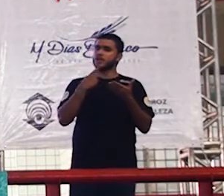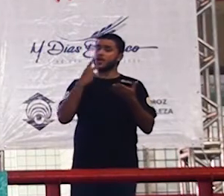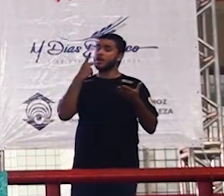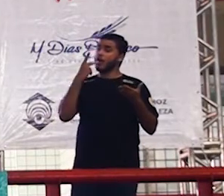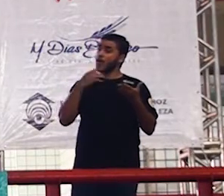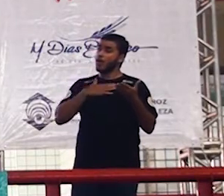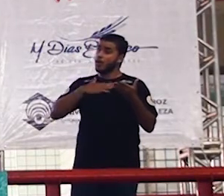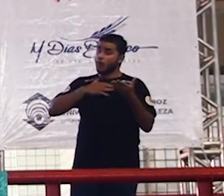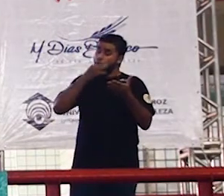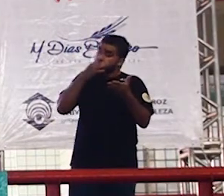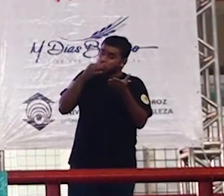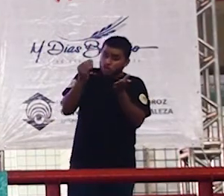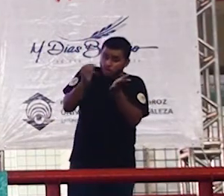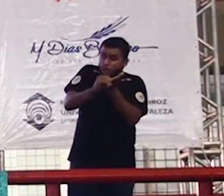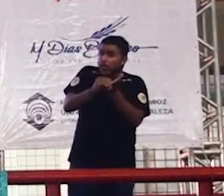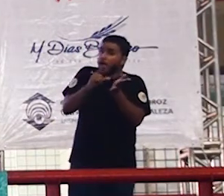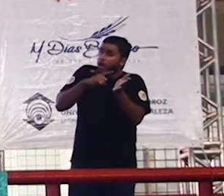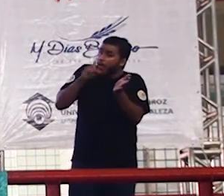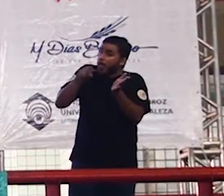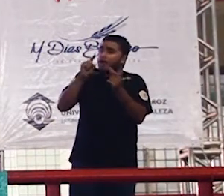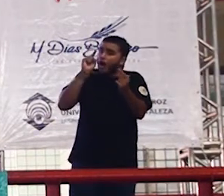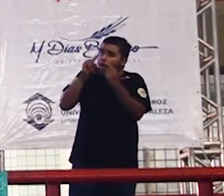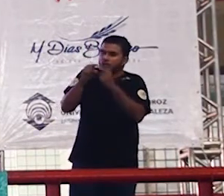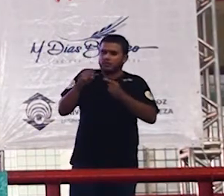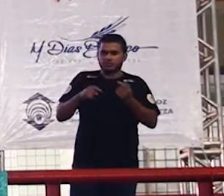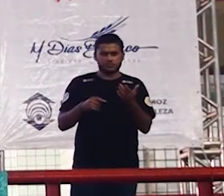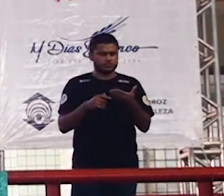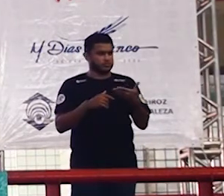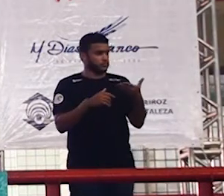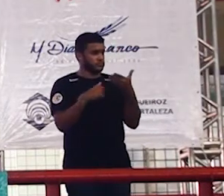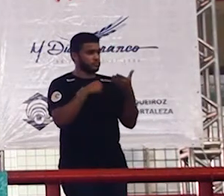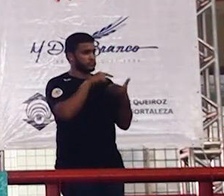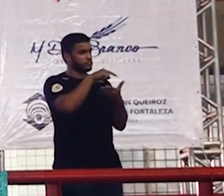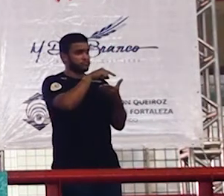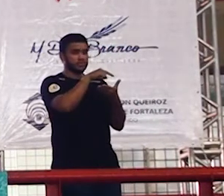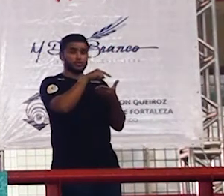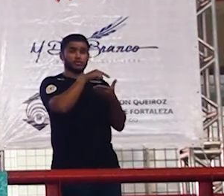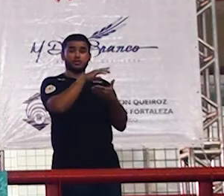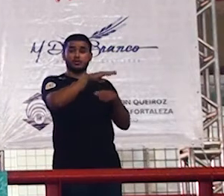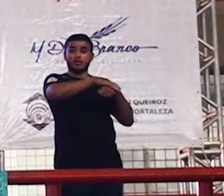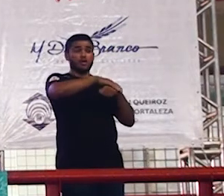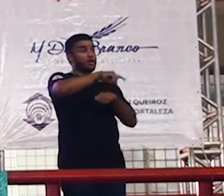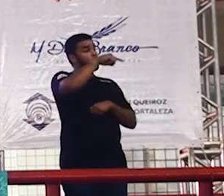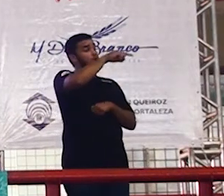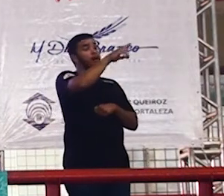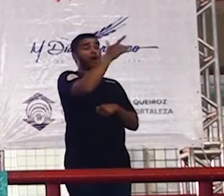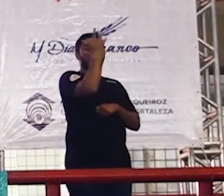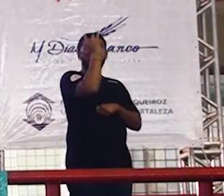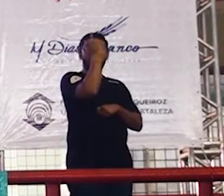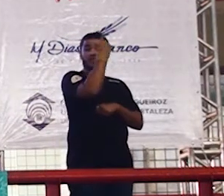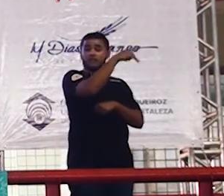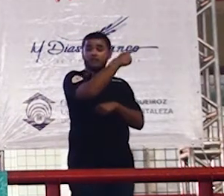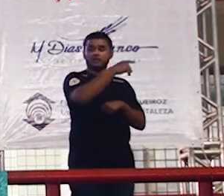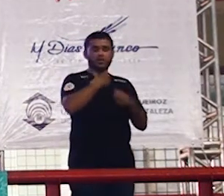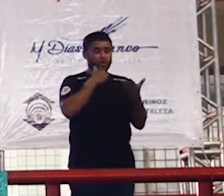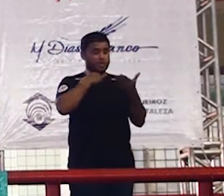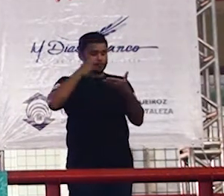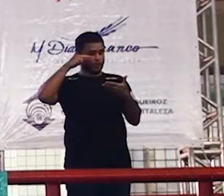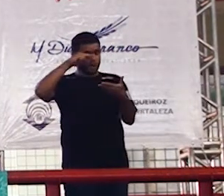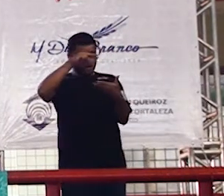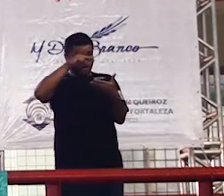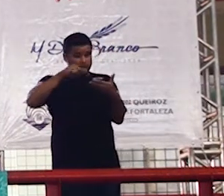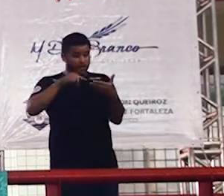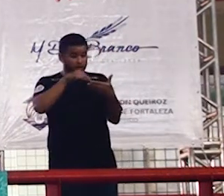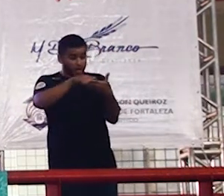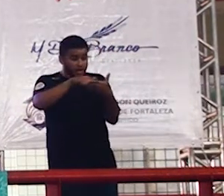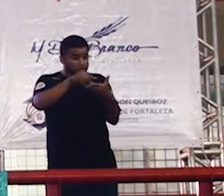quis dizer. Aí o professor vai responder: eu não posso corrigir o que você quis dizer, eu posso corrigir